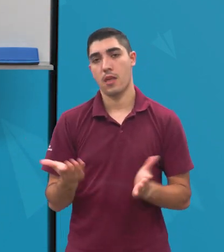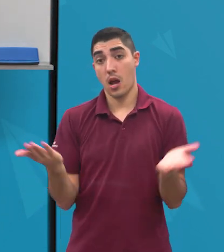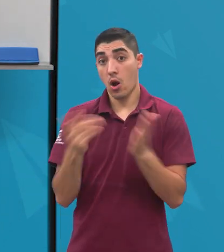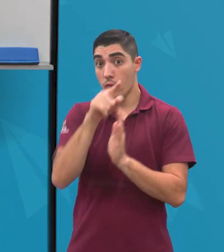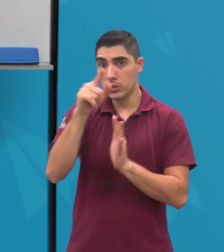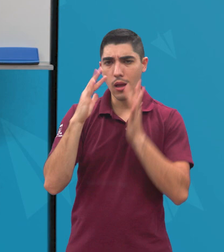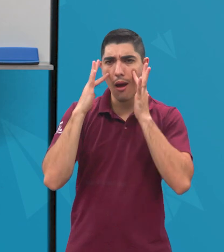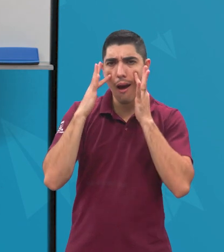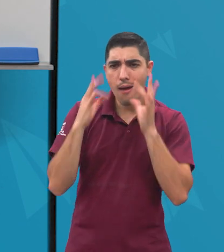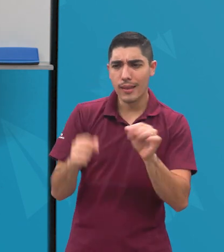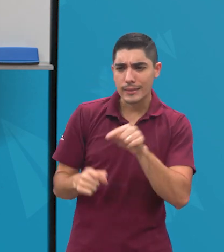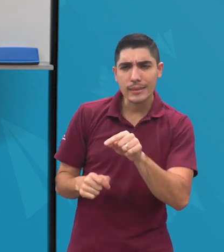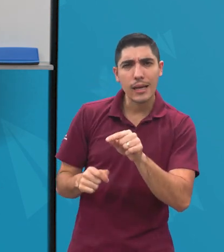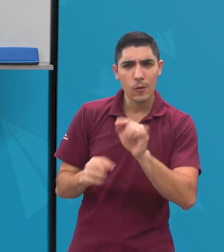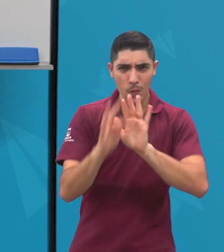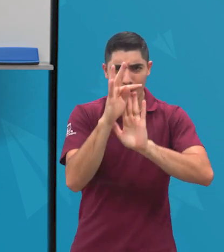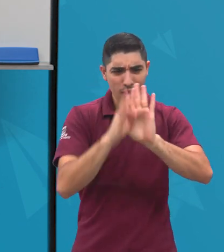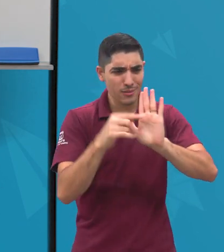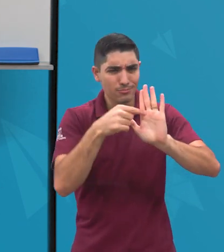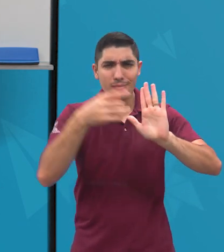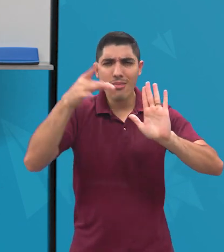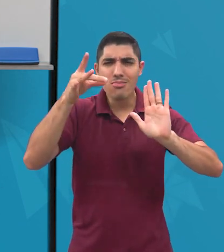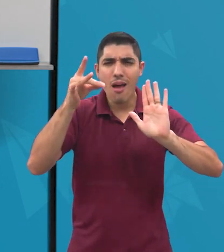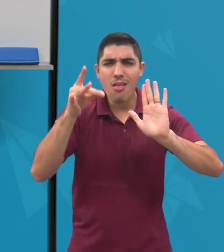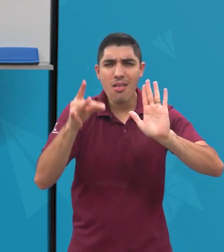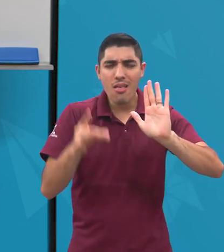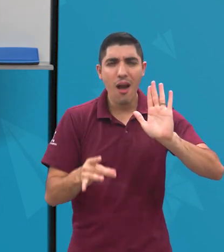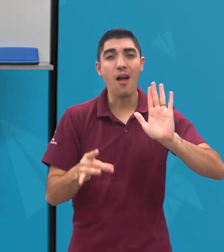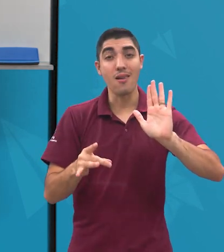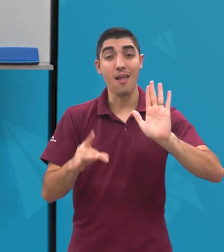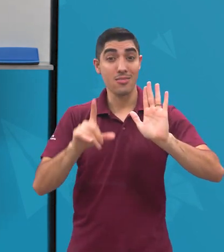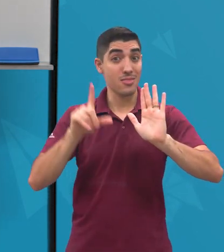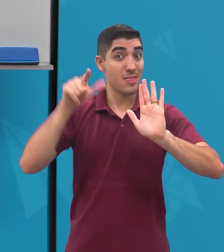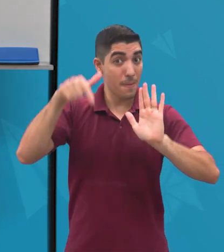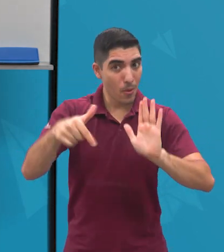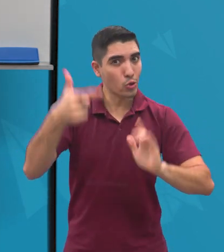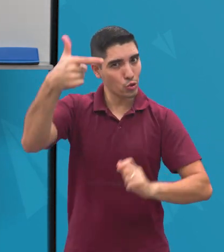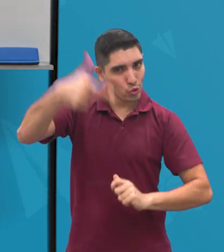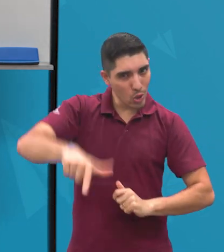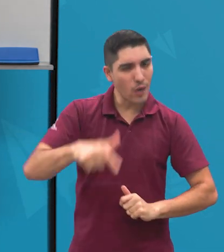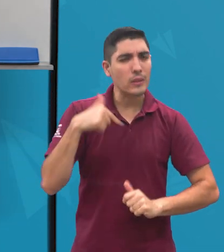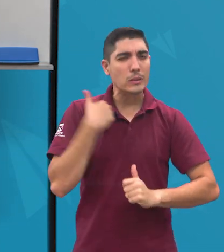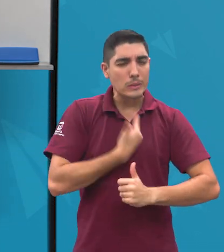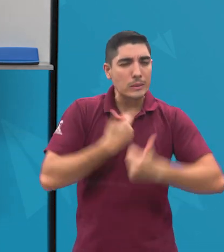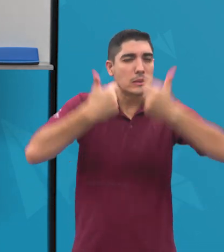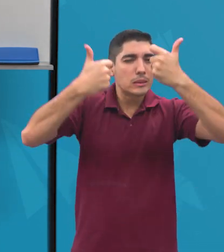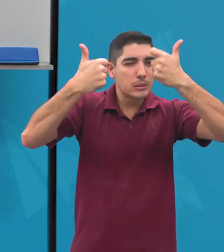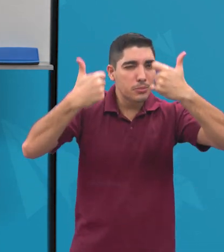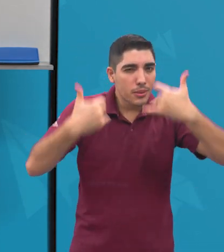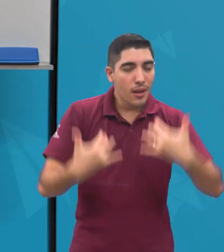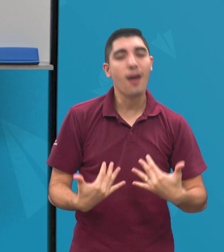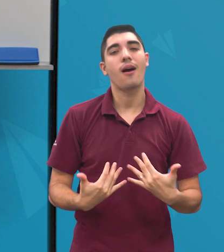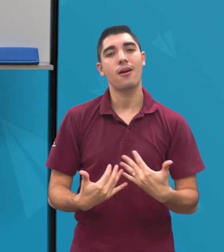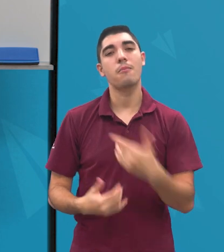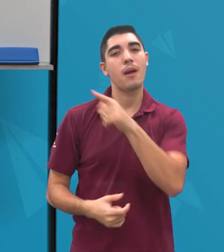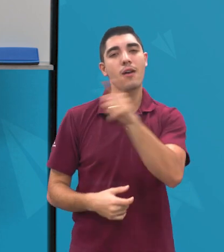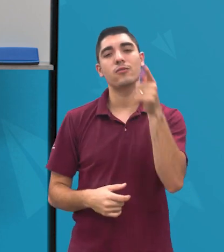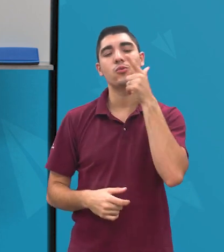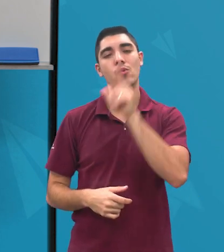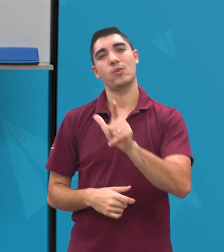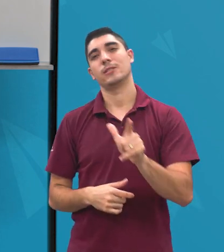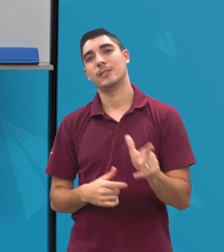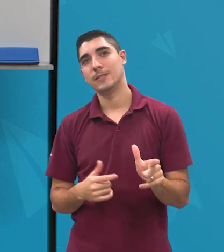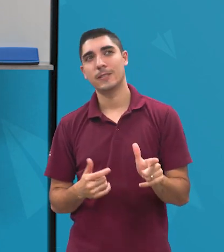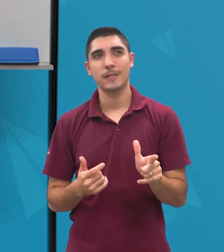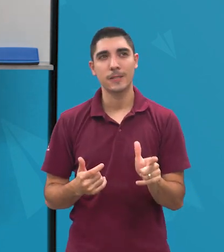vou lendo. E depois eu também vou retomar algum desses detalhes na hora que eu oferecer para vocês